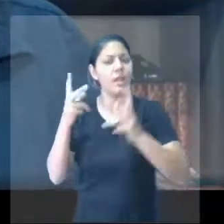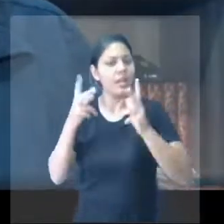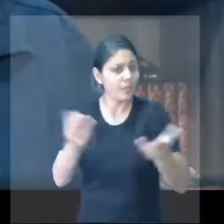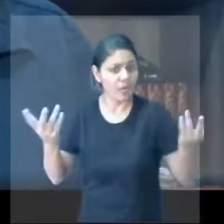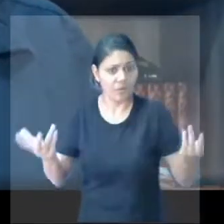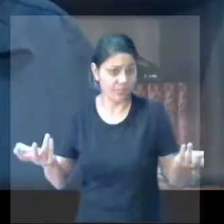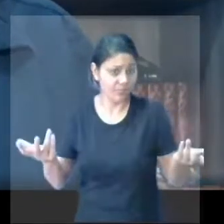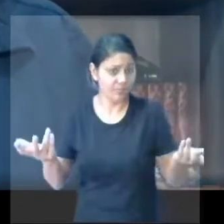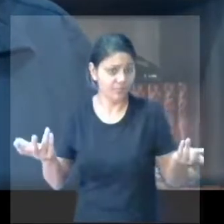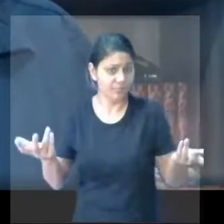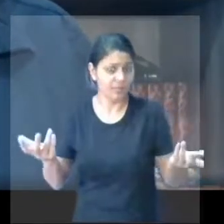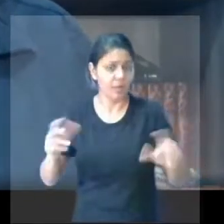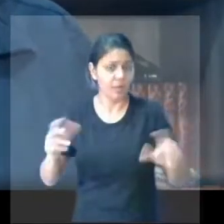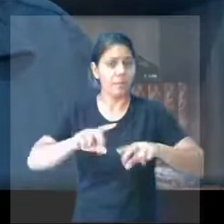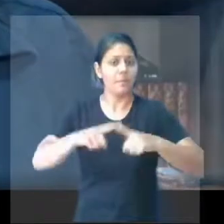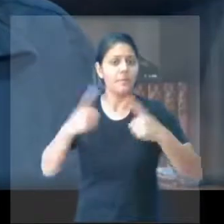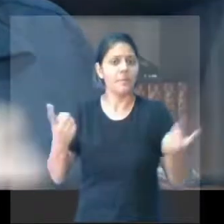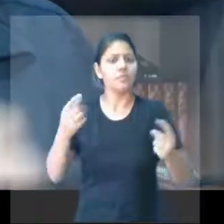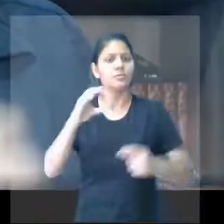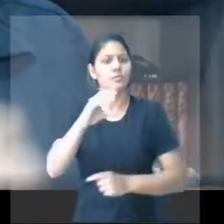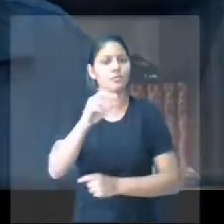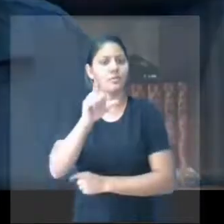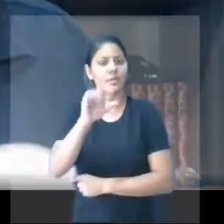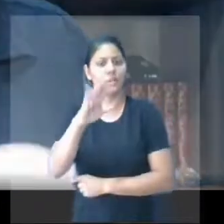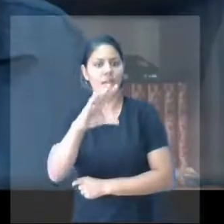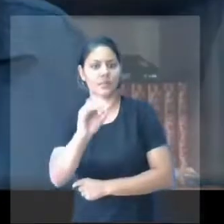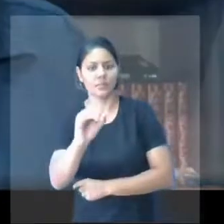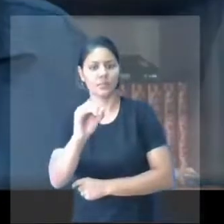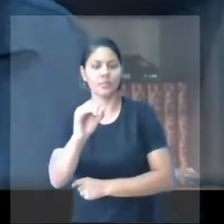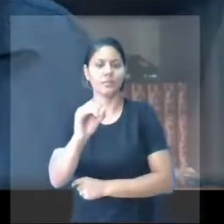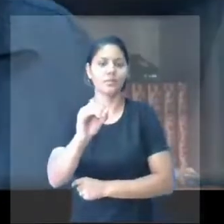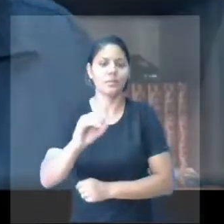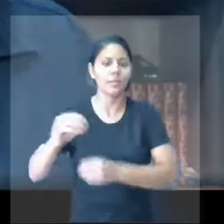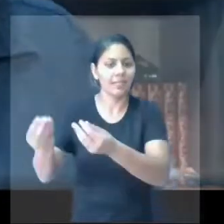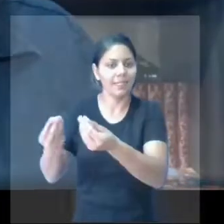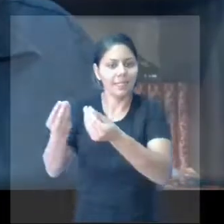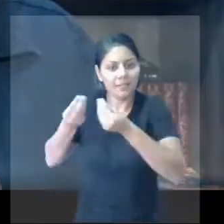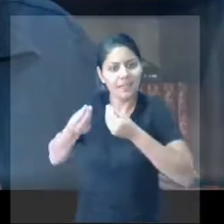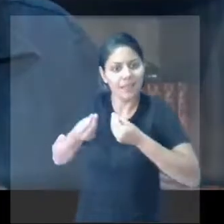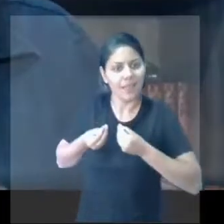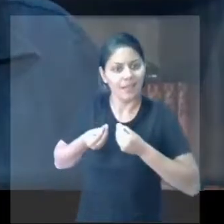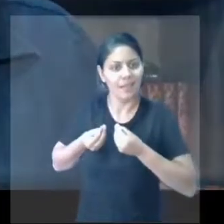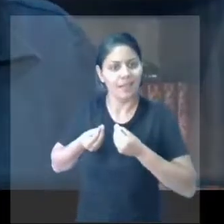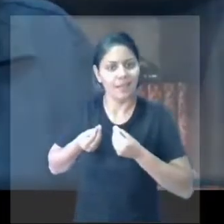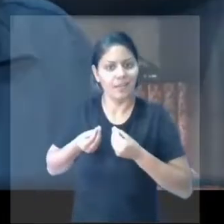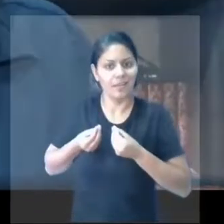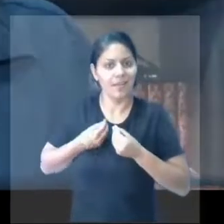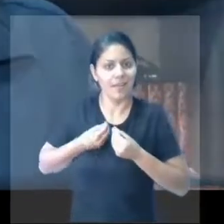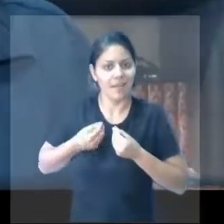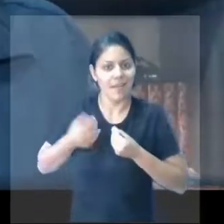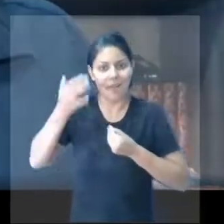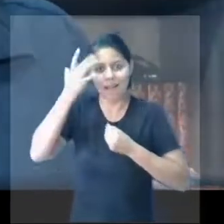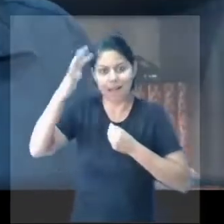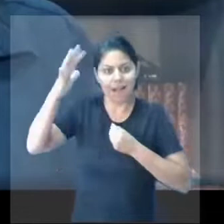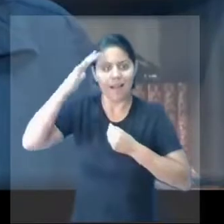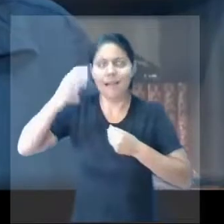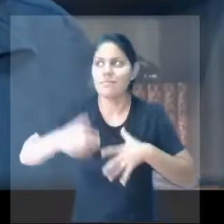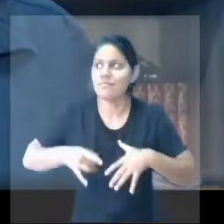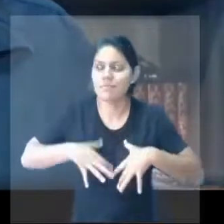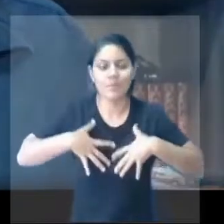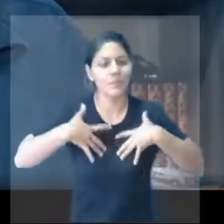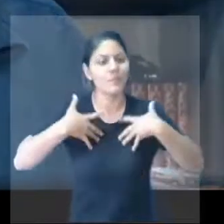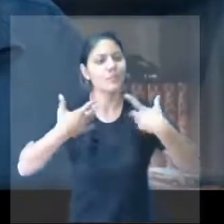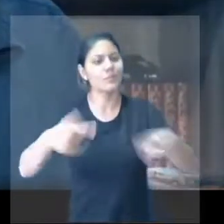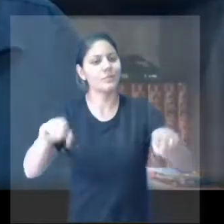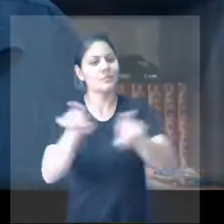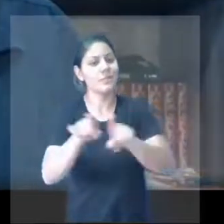né? Pode-se dizer assim. Porém, o clássico, além de te trazer essa noção de inspiração, eles